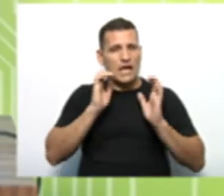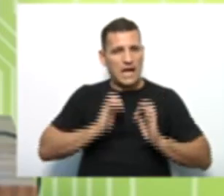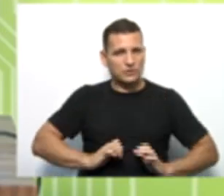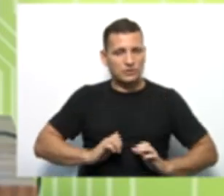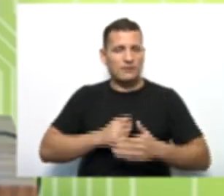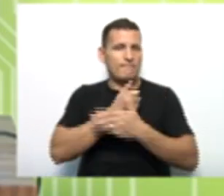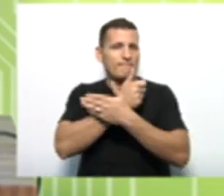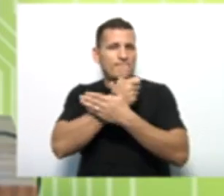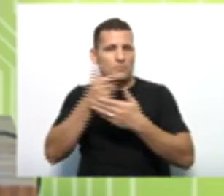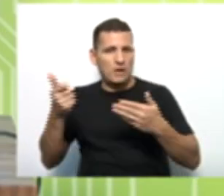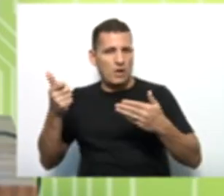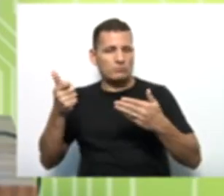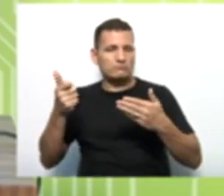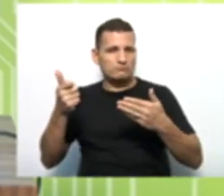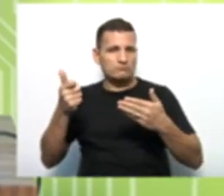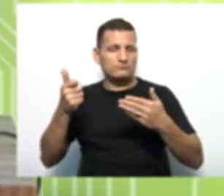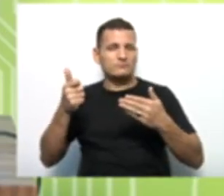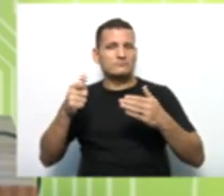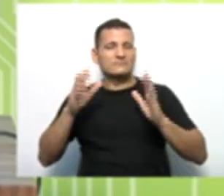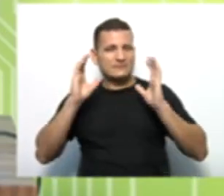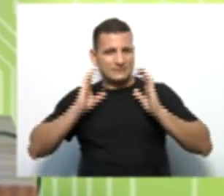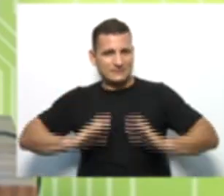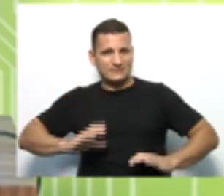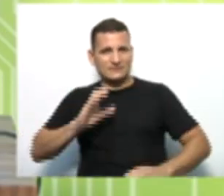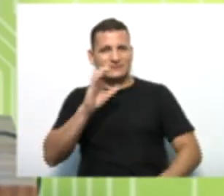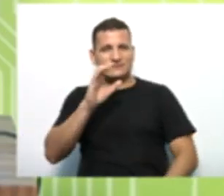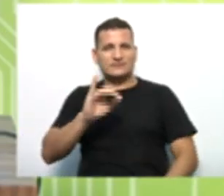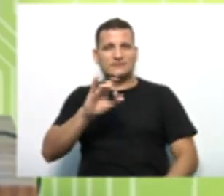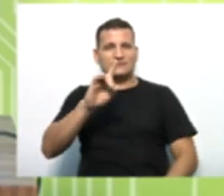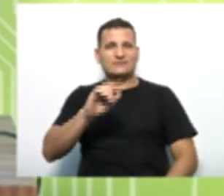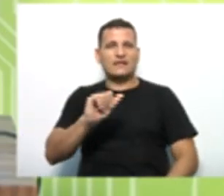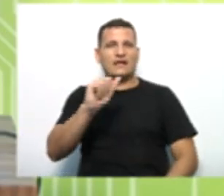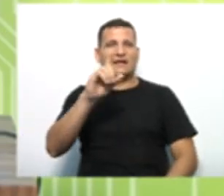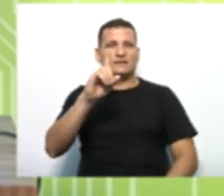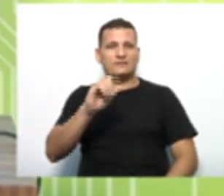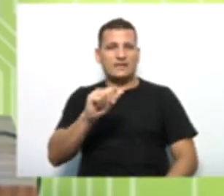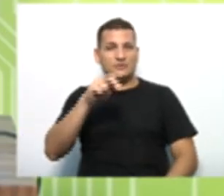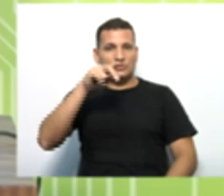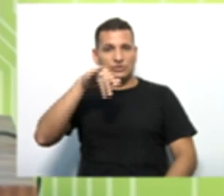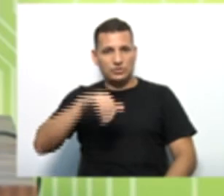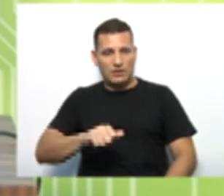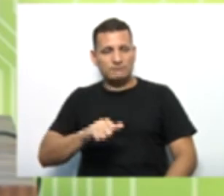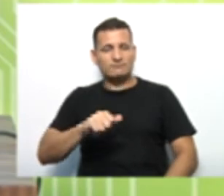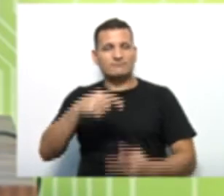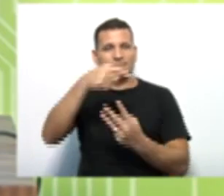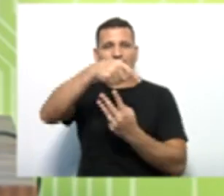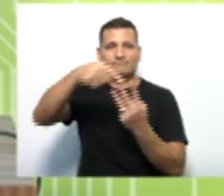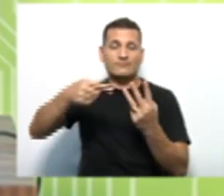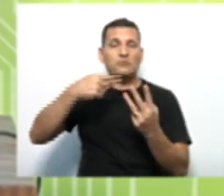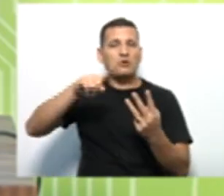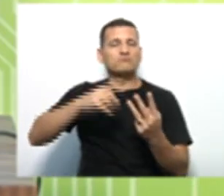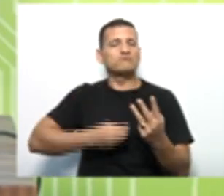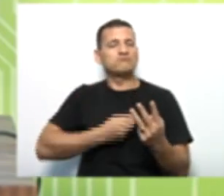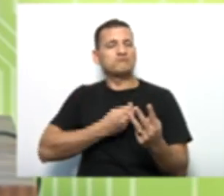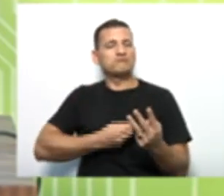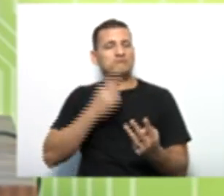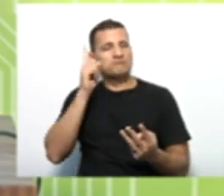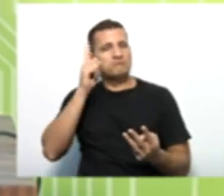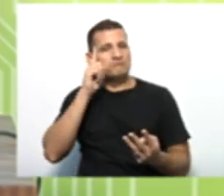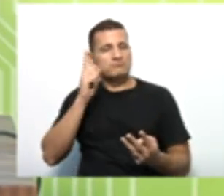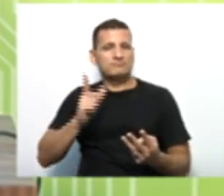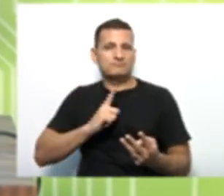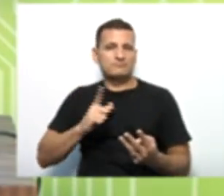a cidadania, são coisas que a gente vivencia no nosso dia a dia, que a gente se dá a cada dia da nossa